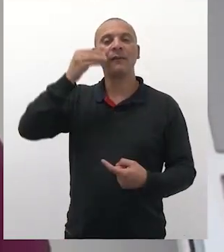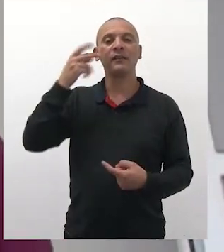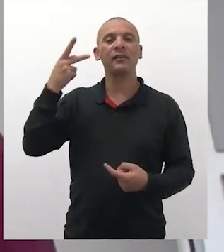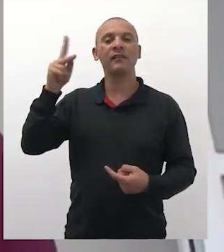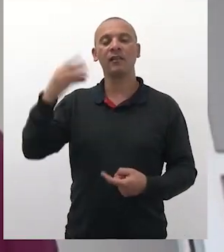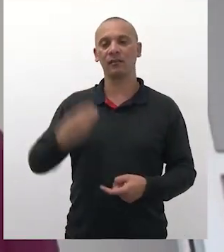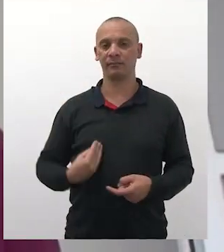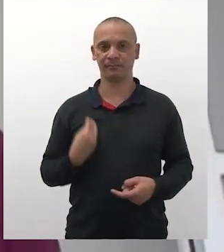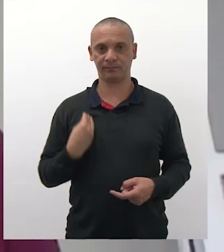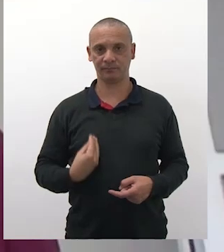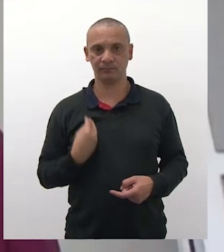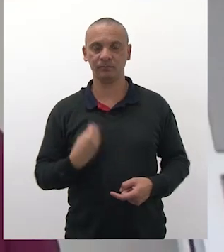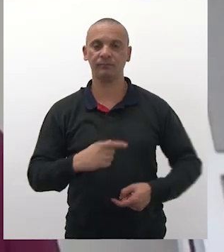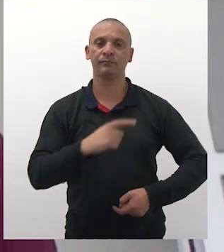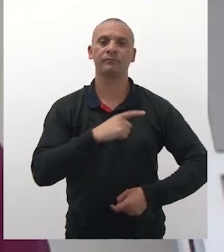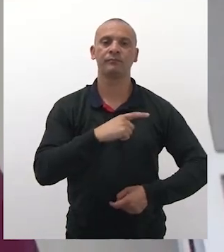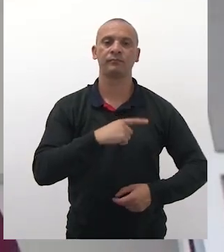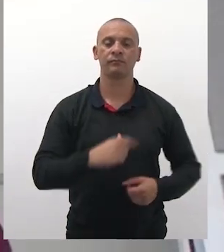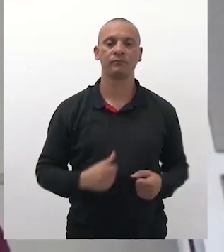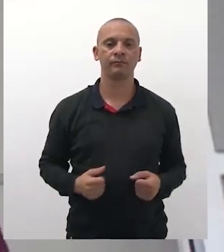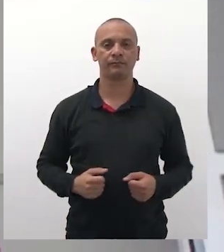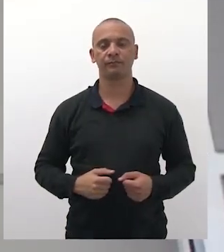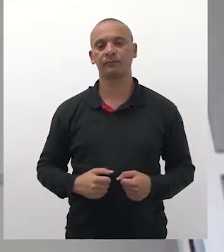do objeto.